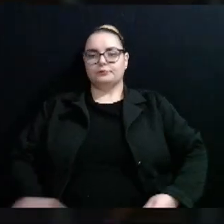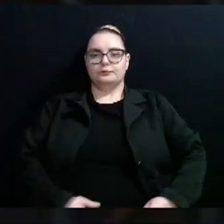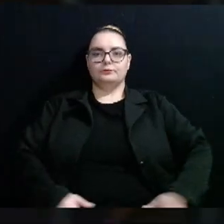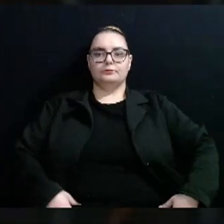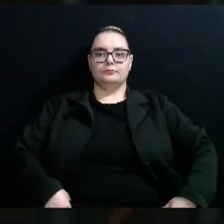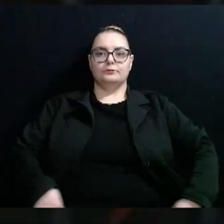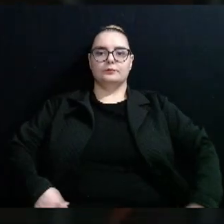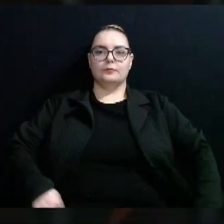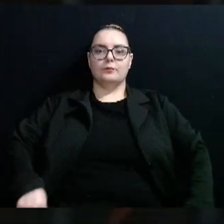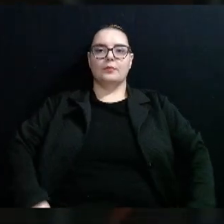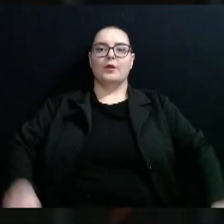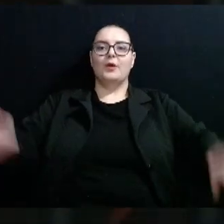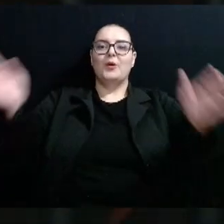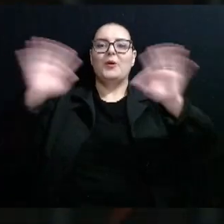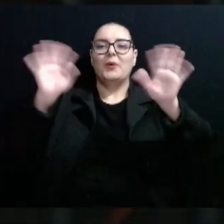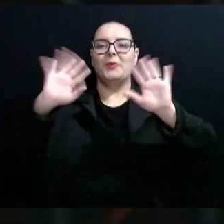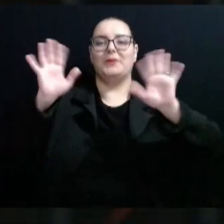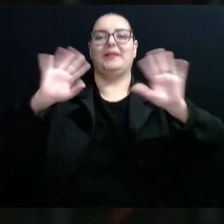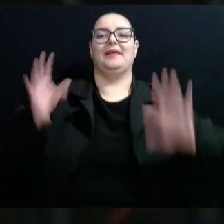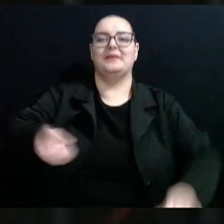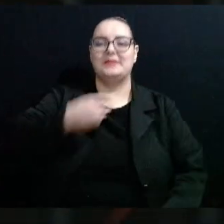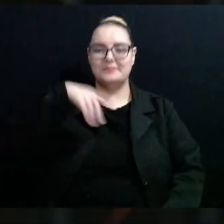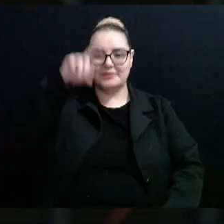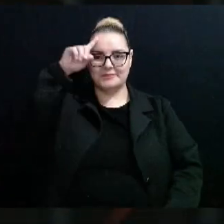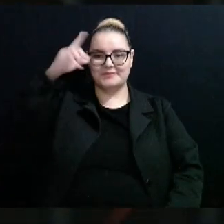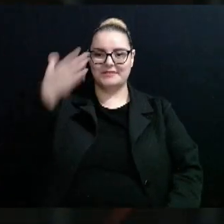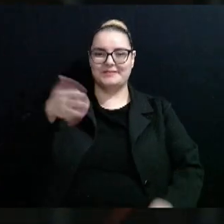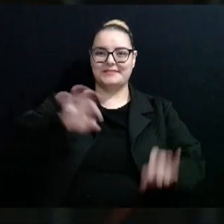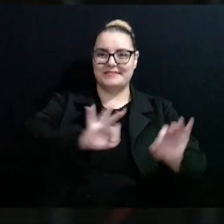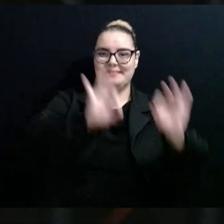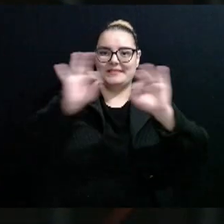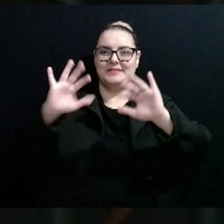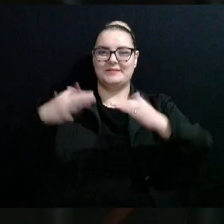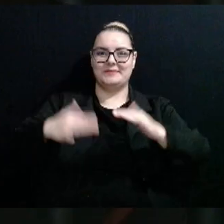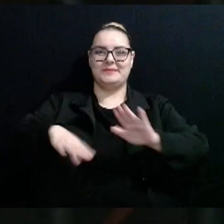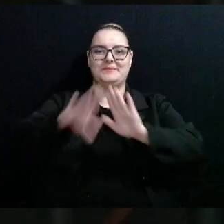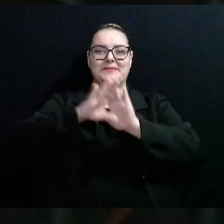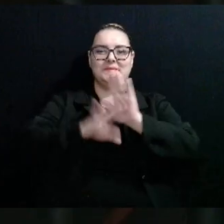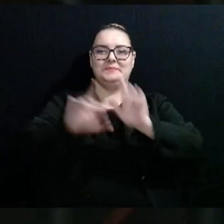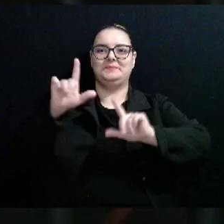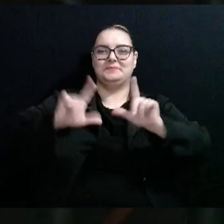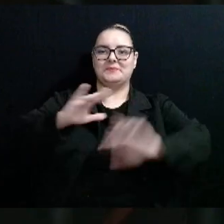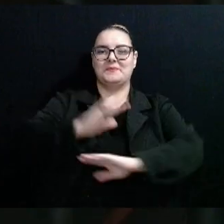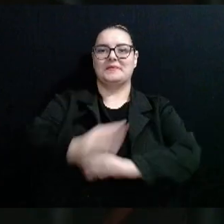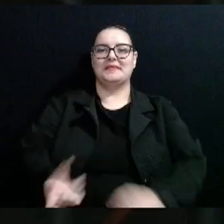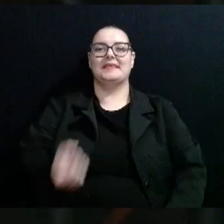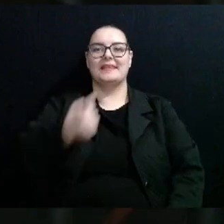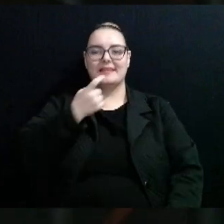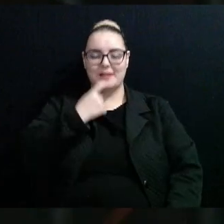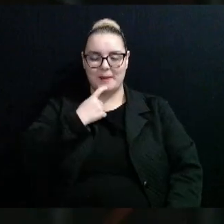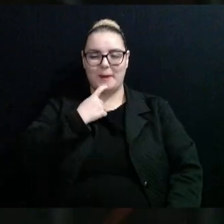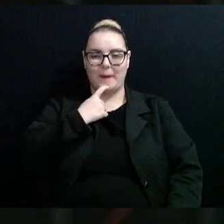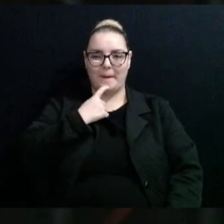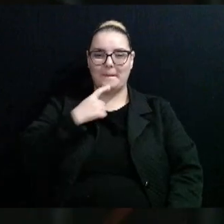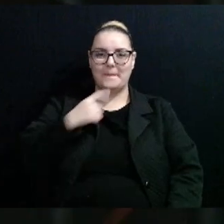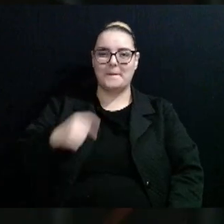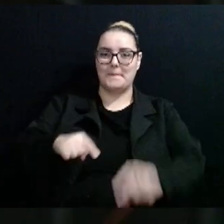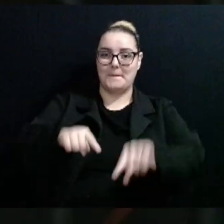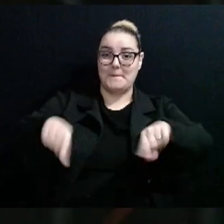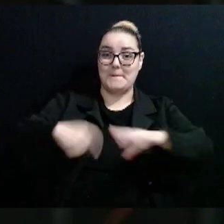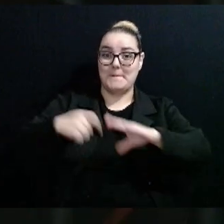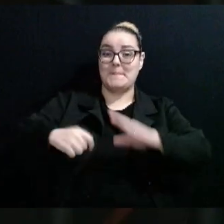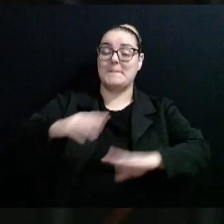Olá, muito bom dia para você que acompanha a programação da TV Câmara Campinas. Estúdio Câmara